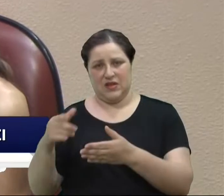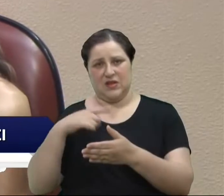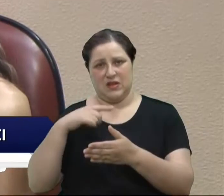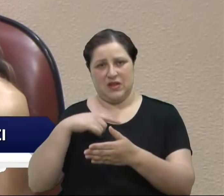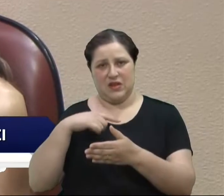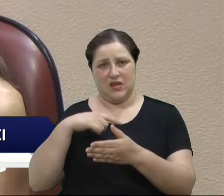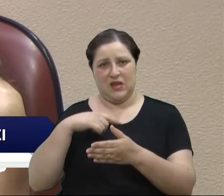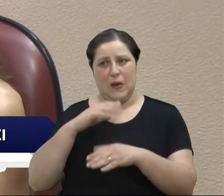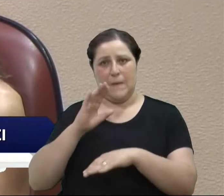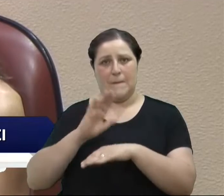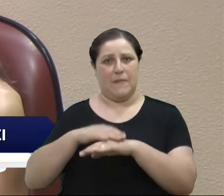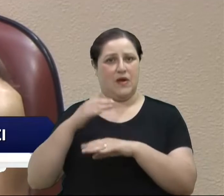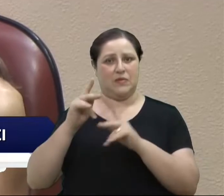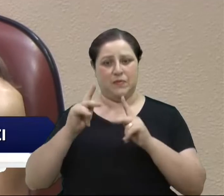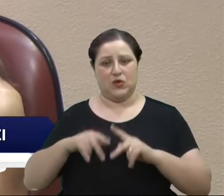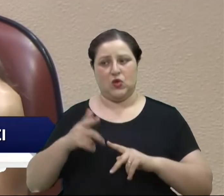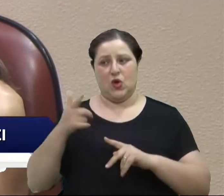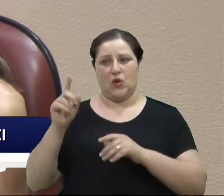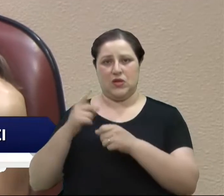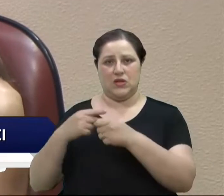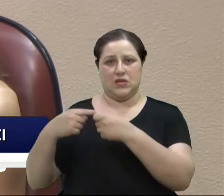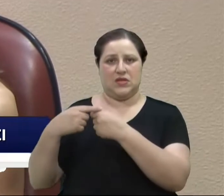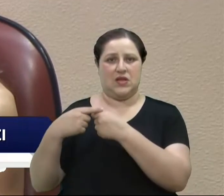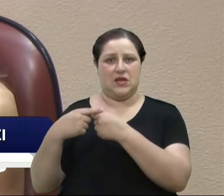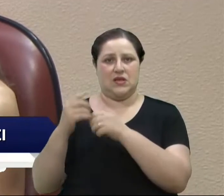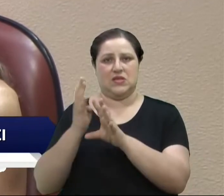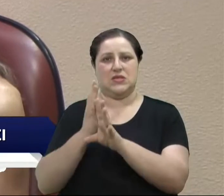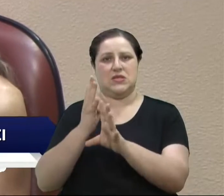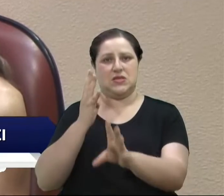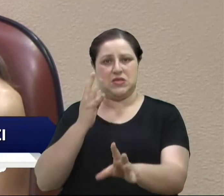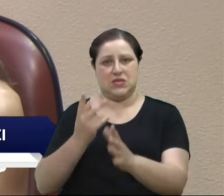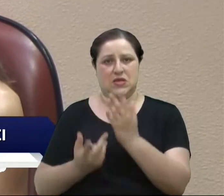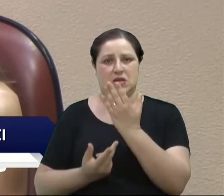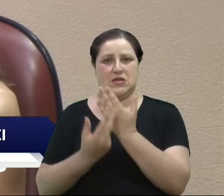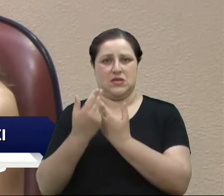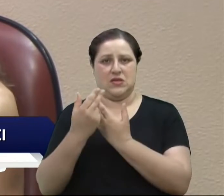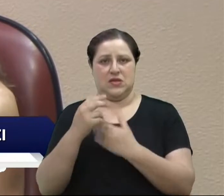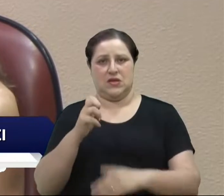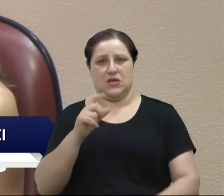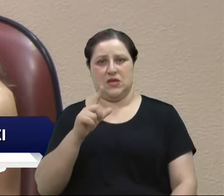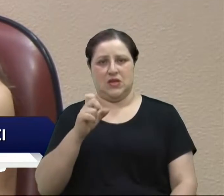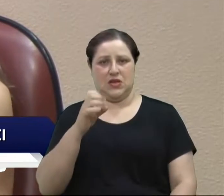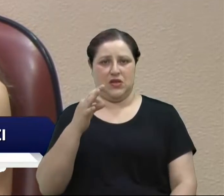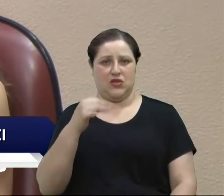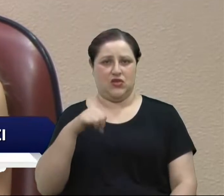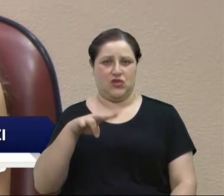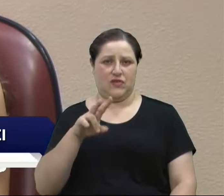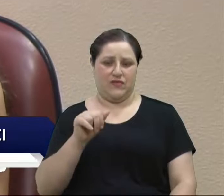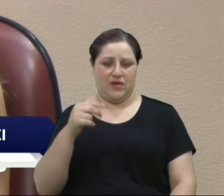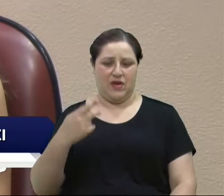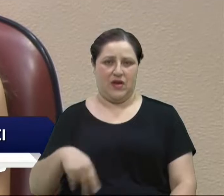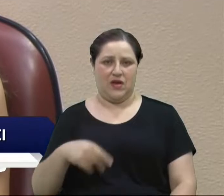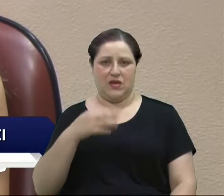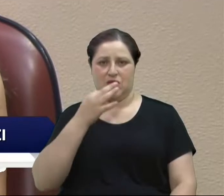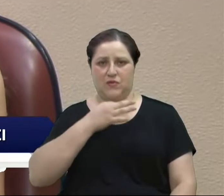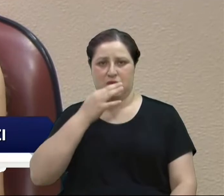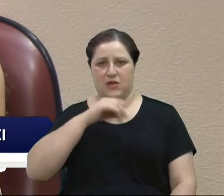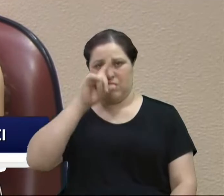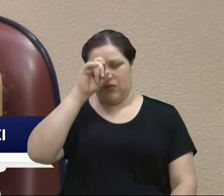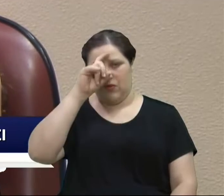municípios aguardando cirurgias eletivas também nos hospitais de Caxias.